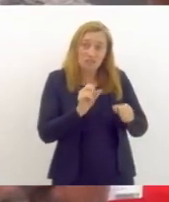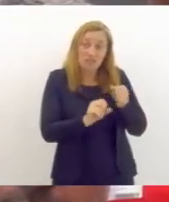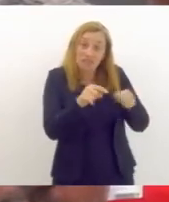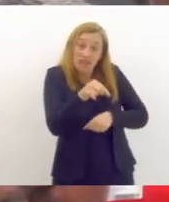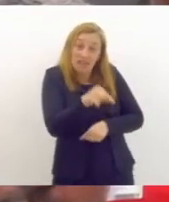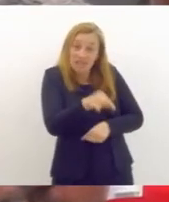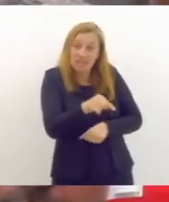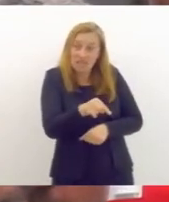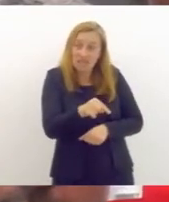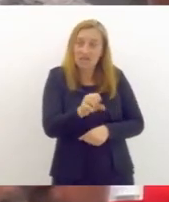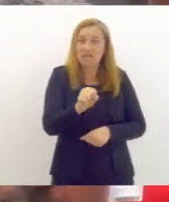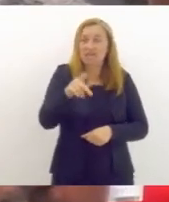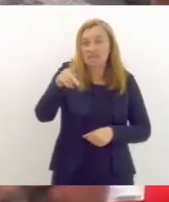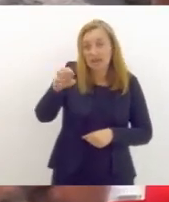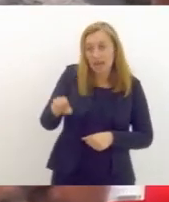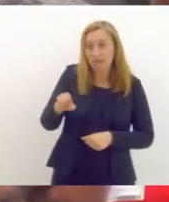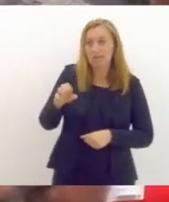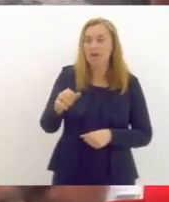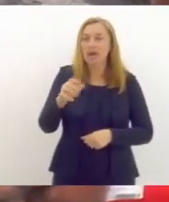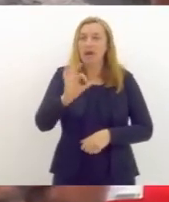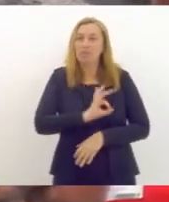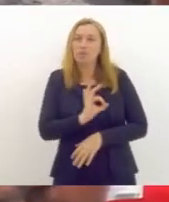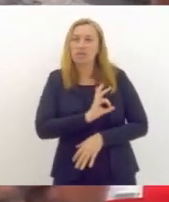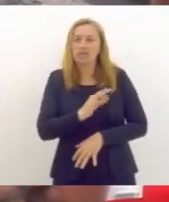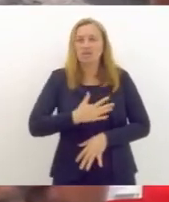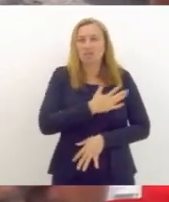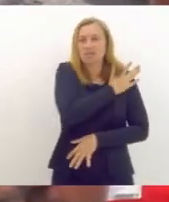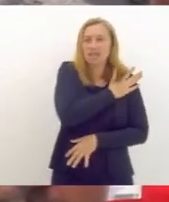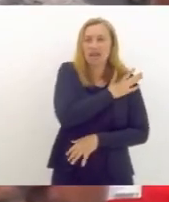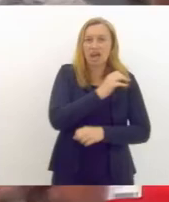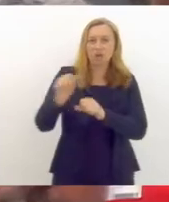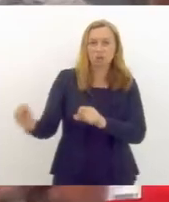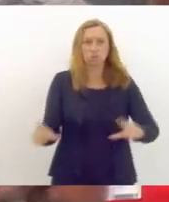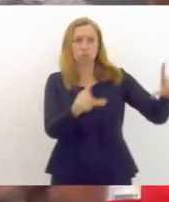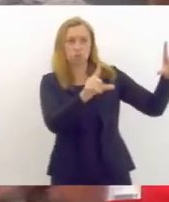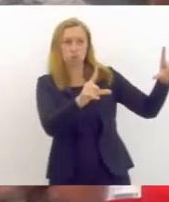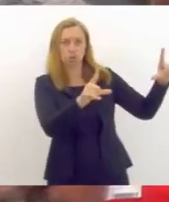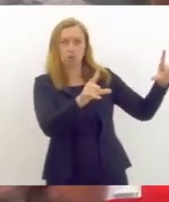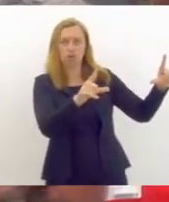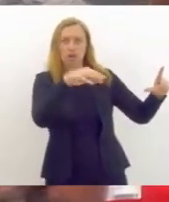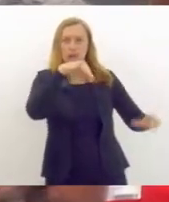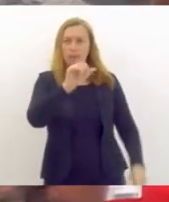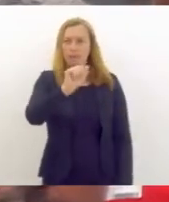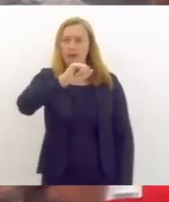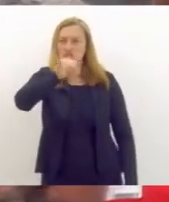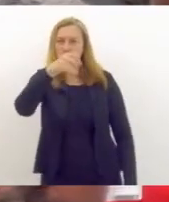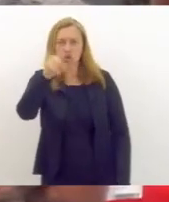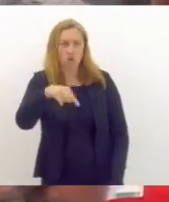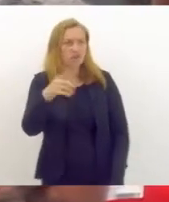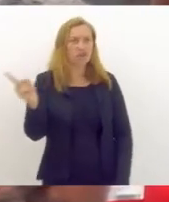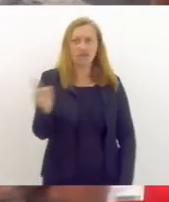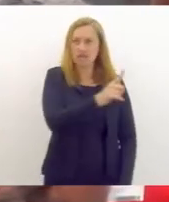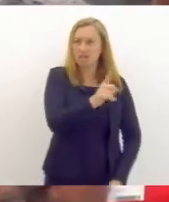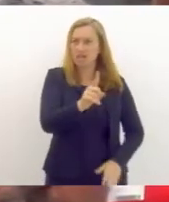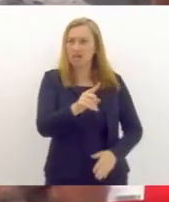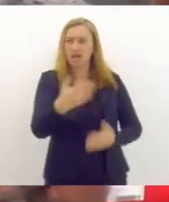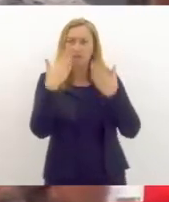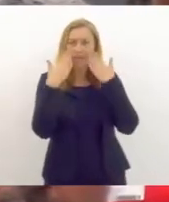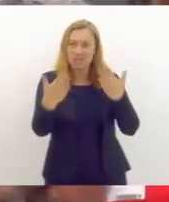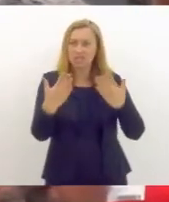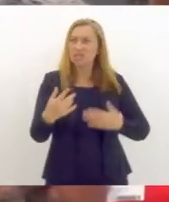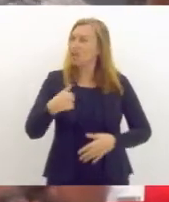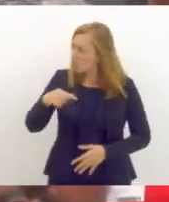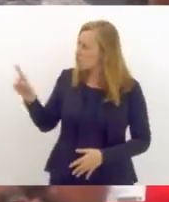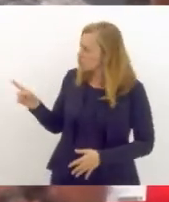esse App se posiciona a polícia militar traz telão faz a Major vem aqui apresenta eu venho eu venho Eu já escrevi